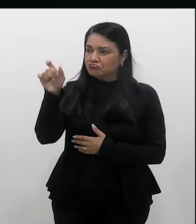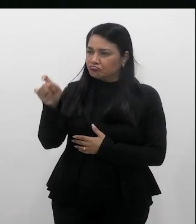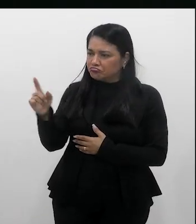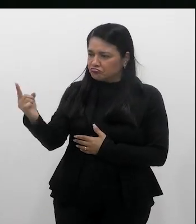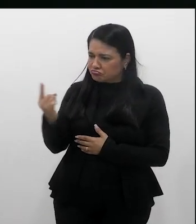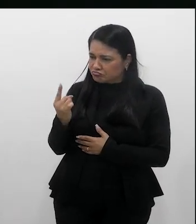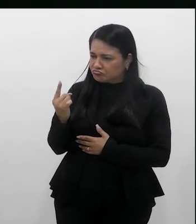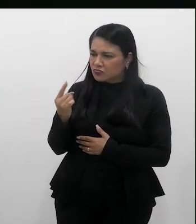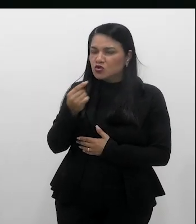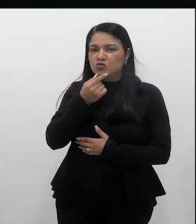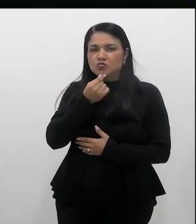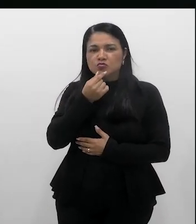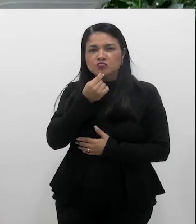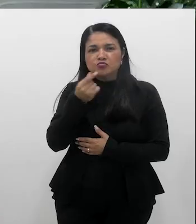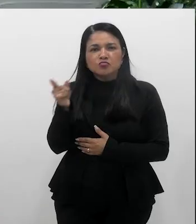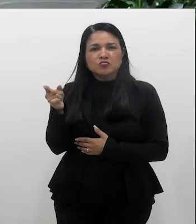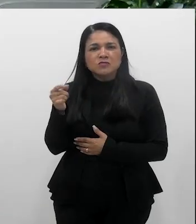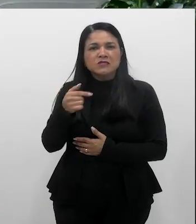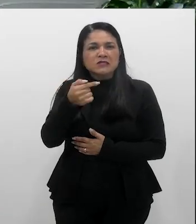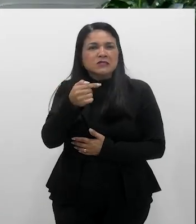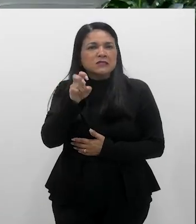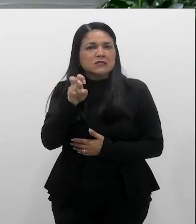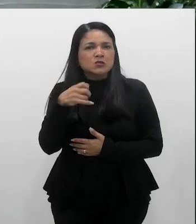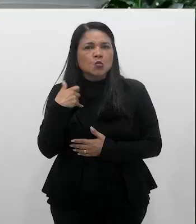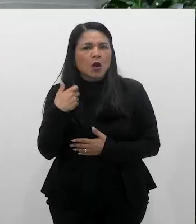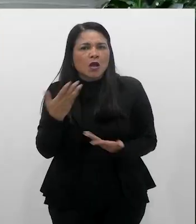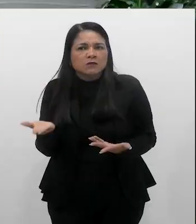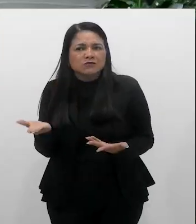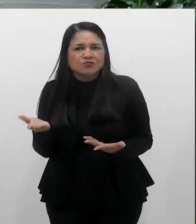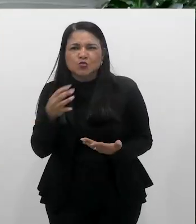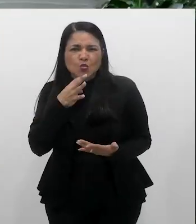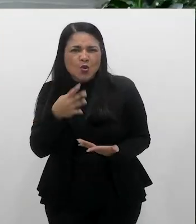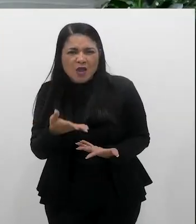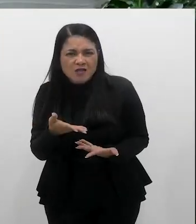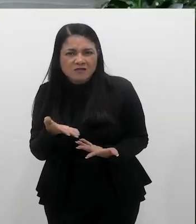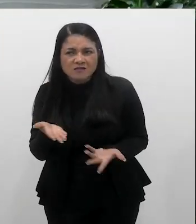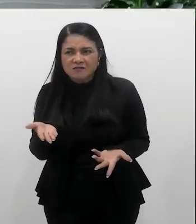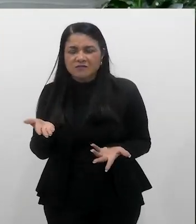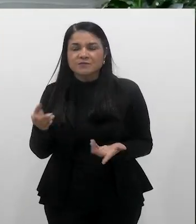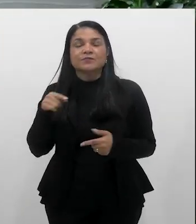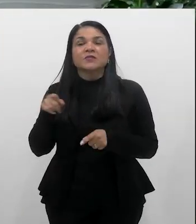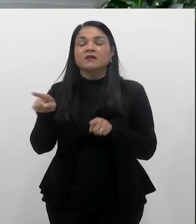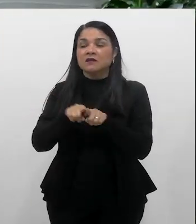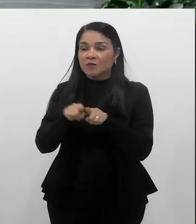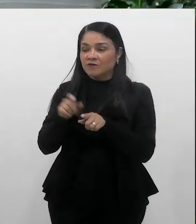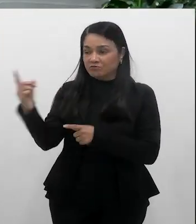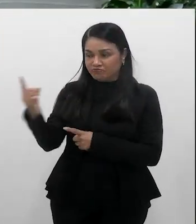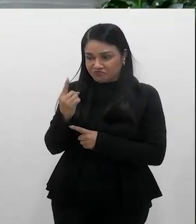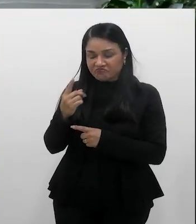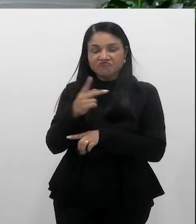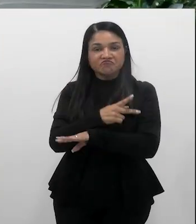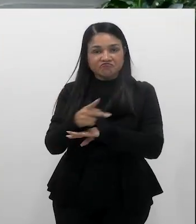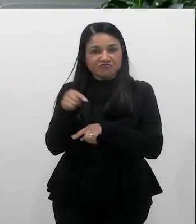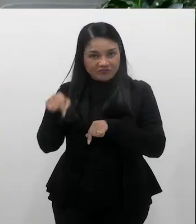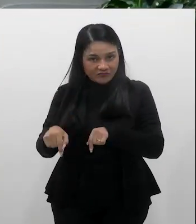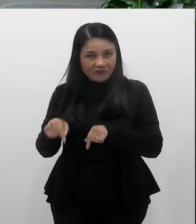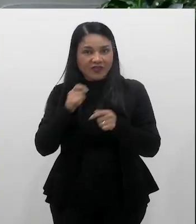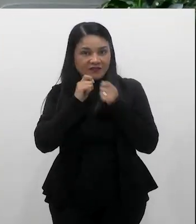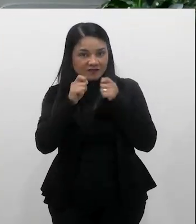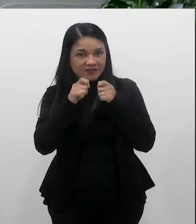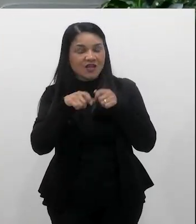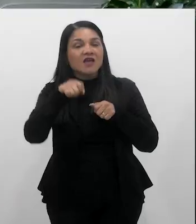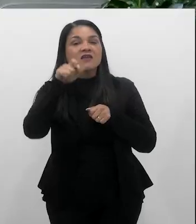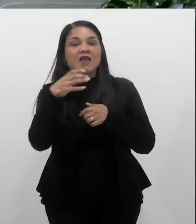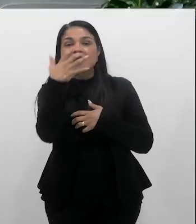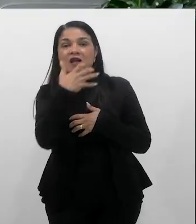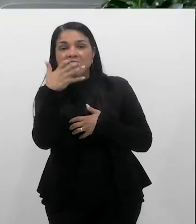uns 75 anos. Mas olha, a gente conversou uma vez aqui, não lembro com quem, um compositor também que comentou sobre isso aqui, da importância de